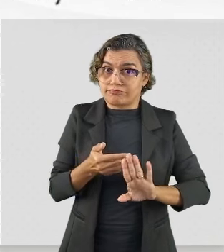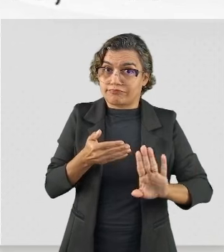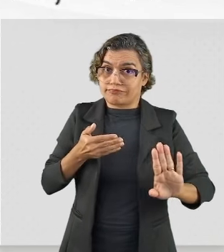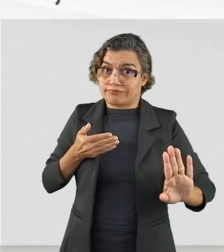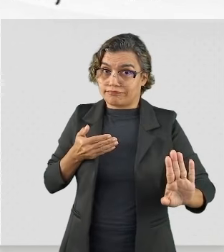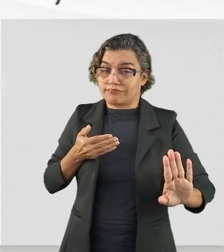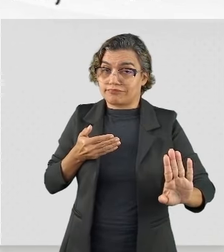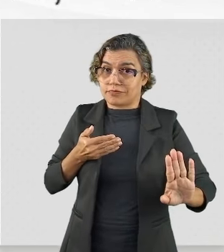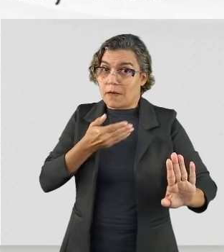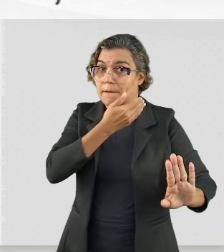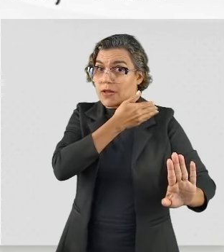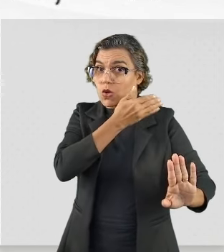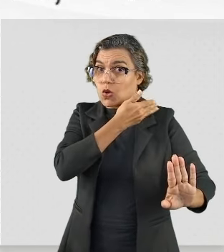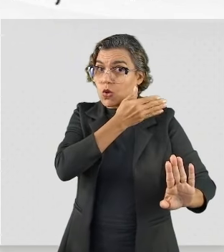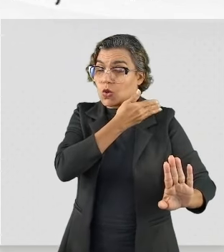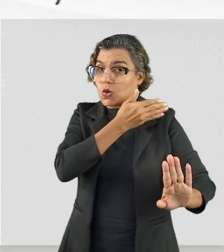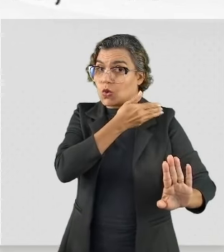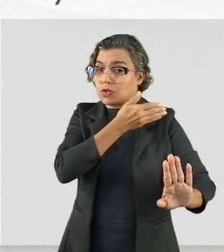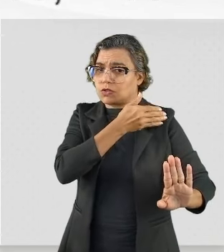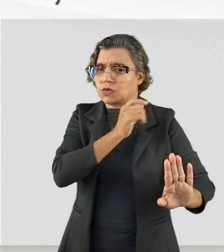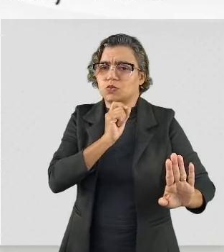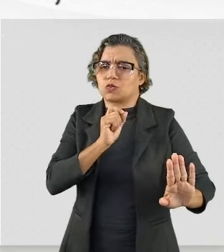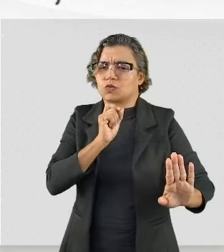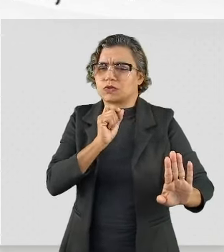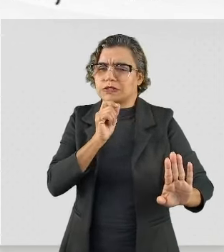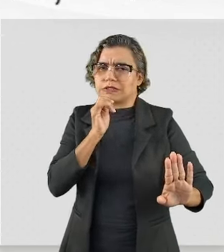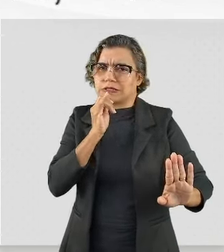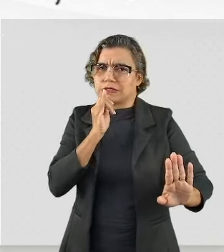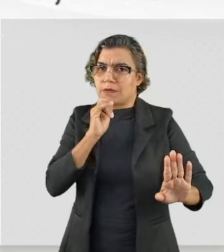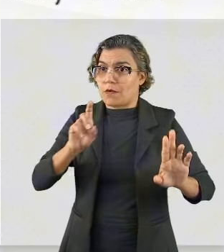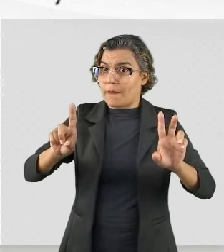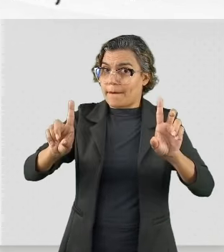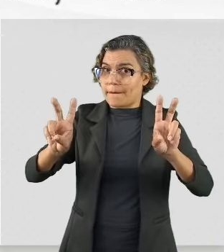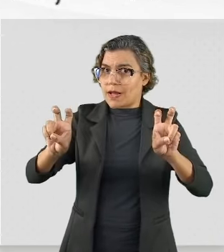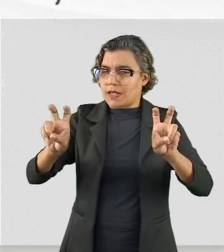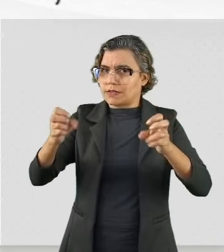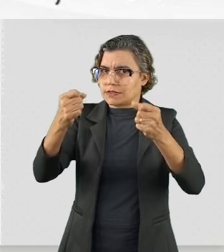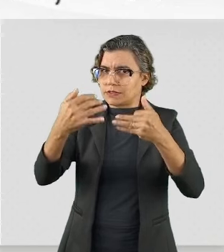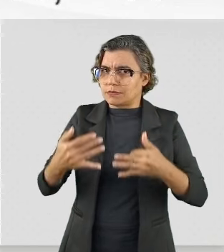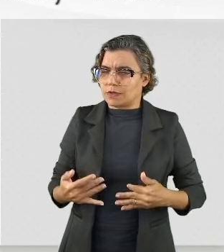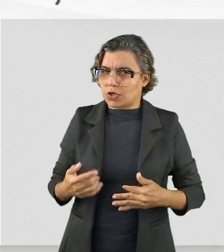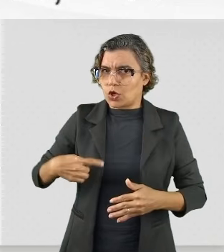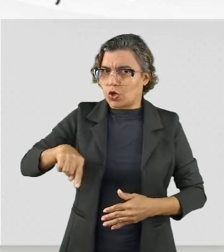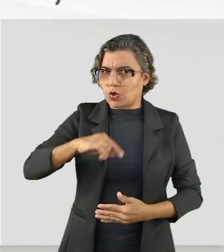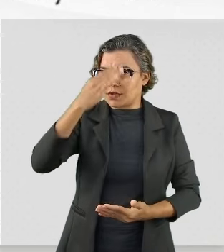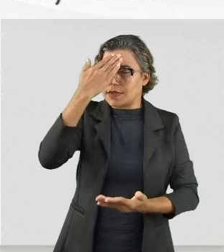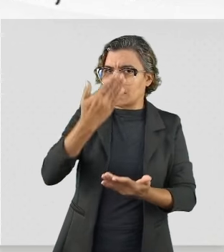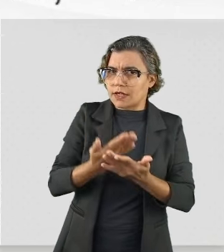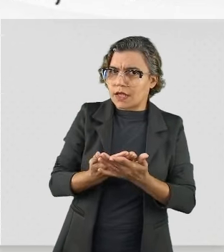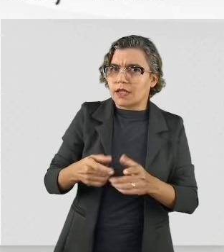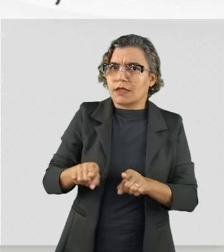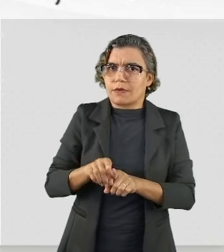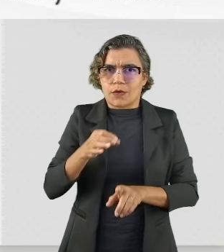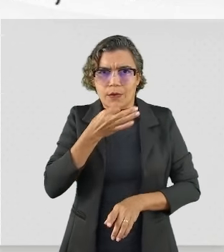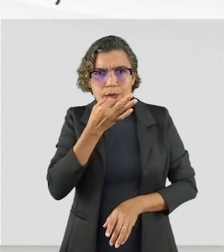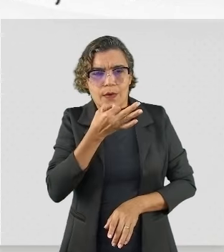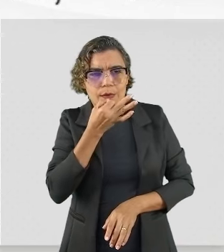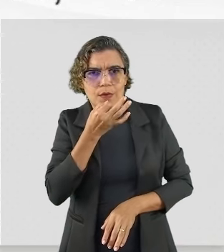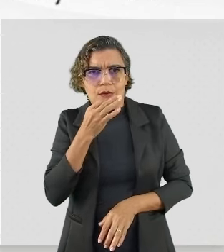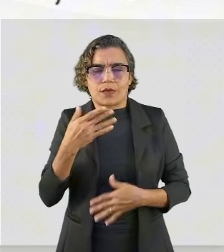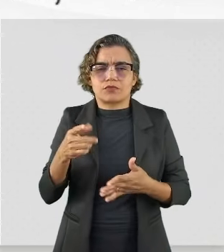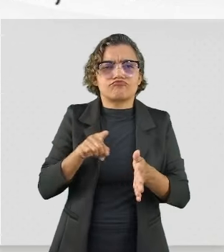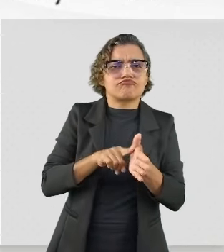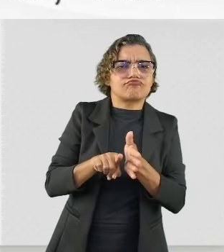dos preconceitos, colocando, né, ela vai dizer entre parênteses, nossas crenças e opiniões para indagar quais são